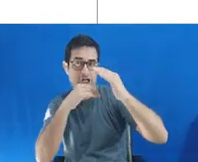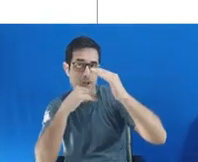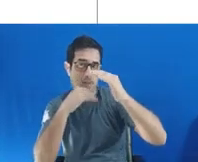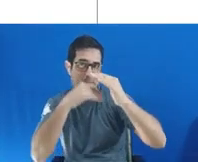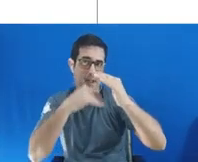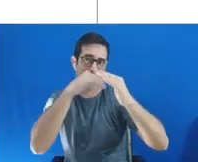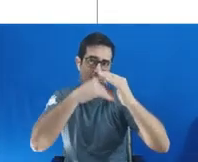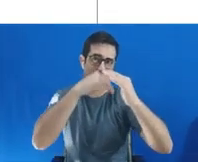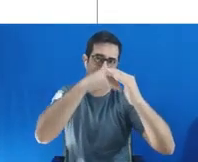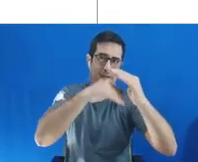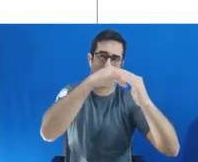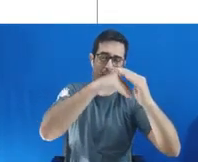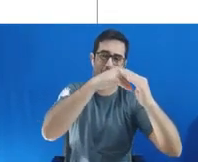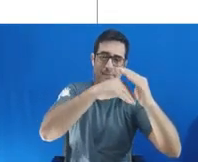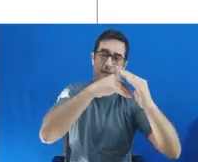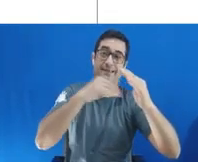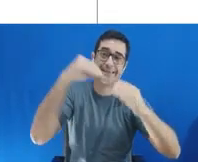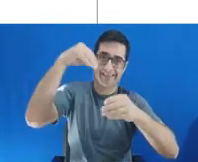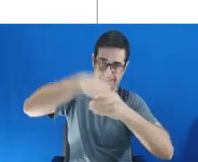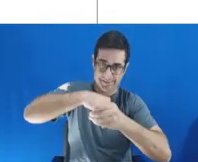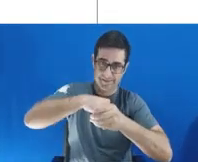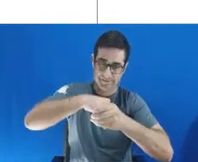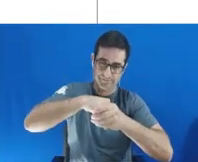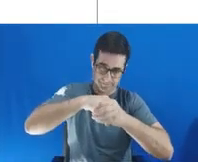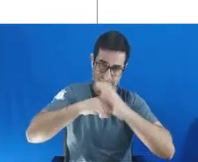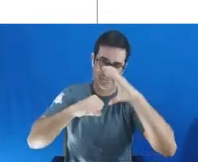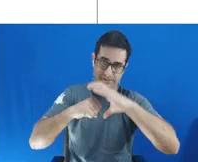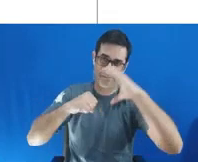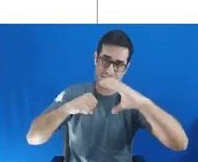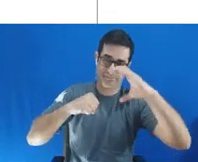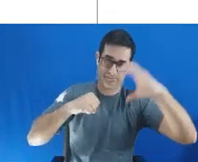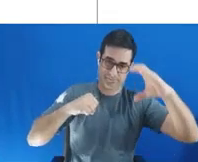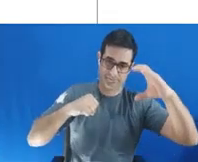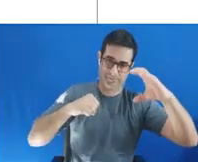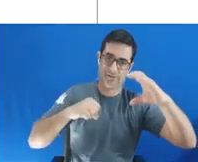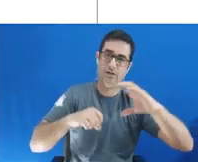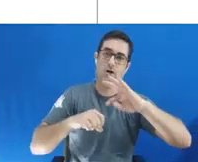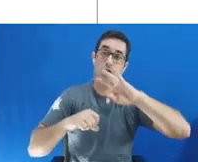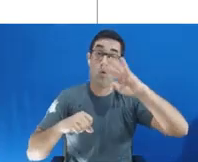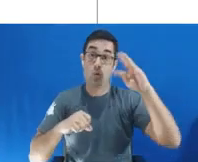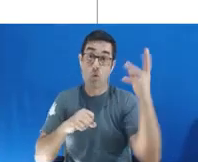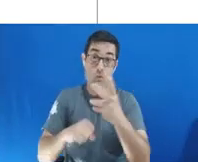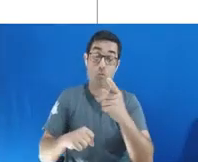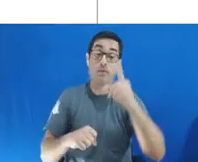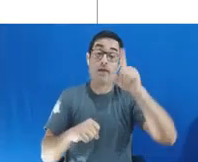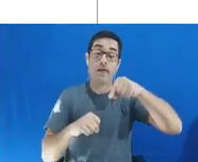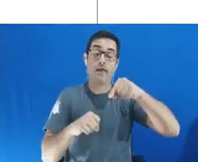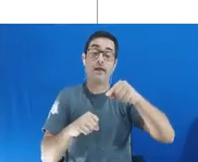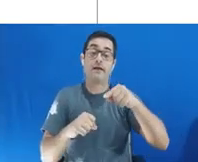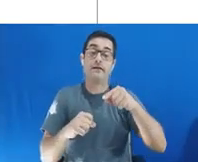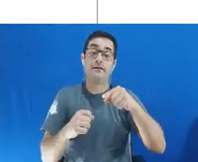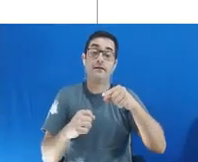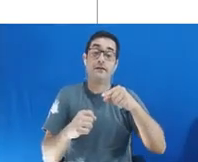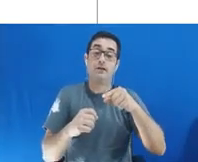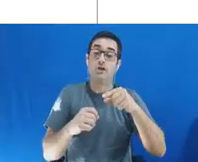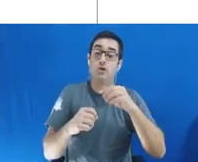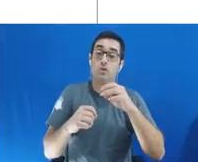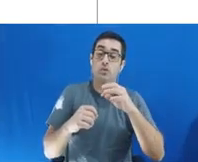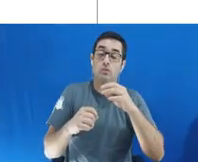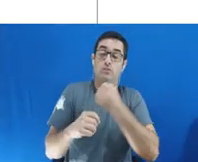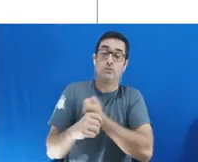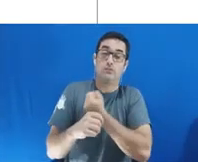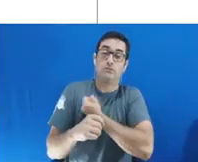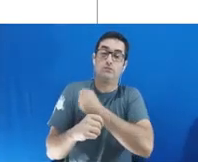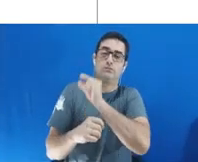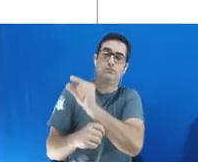vai pensar só nas camadas mais internas. Então, o número de camadas mais internas para todos esses